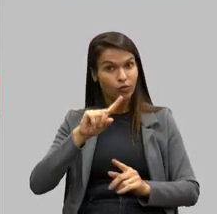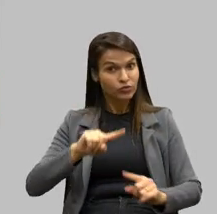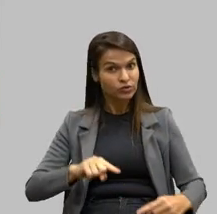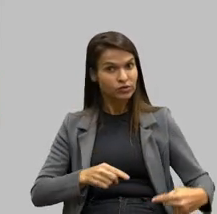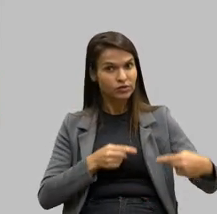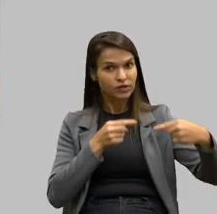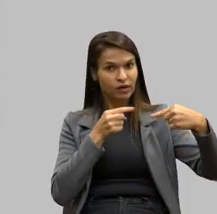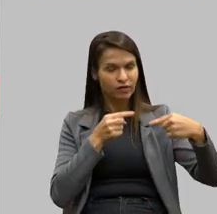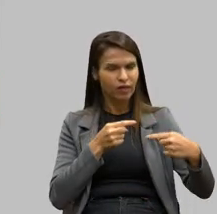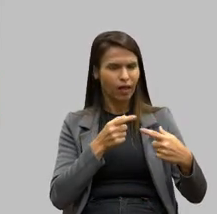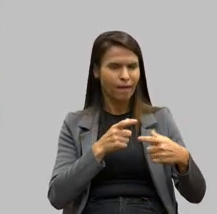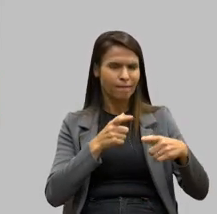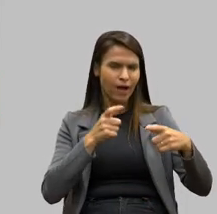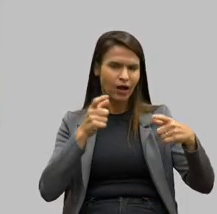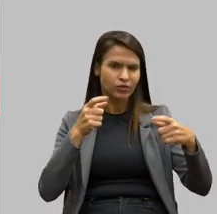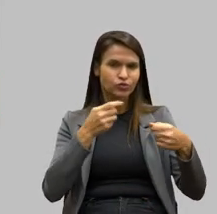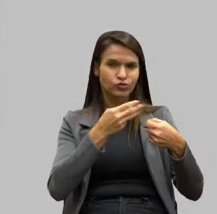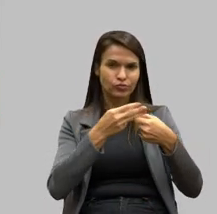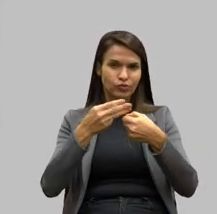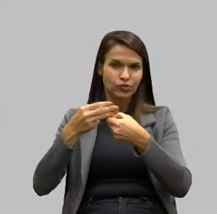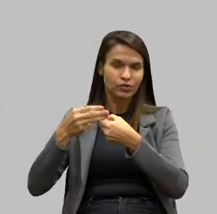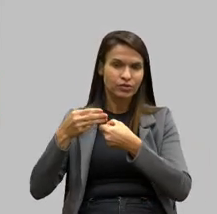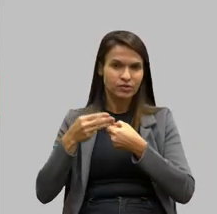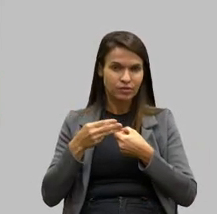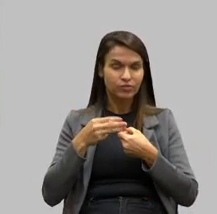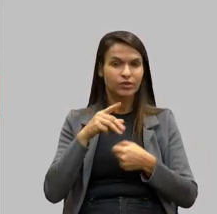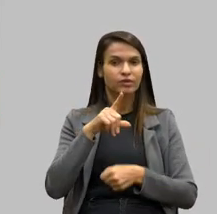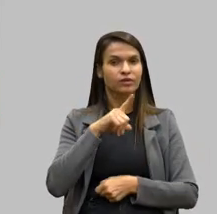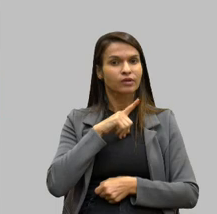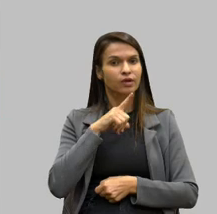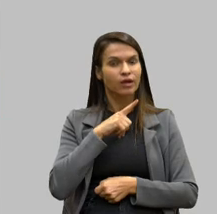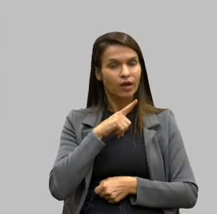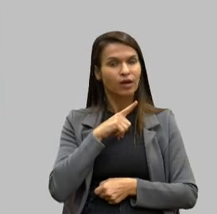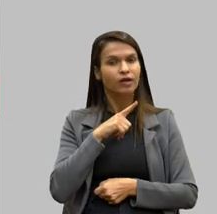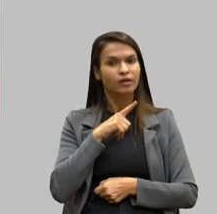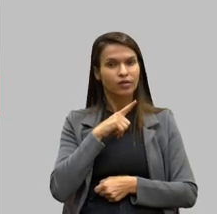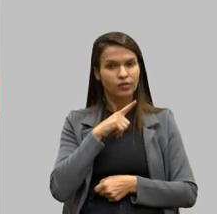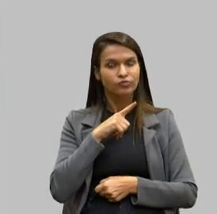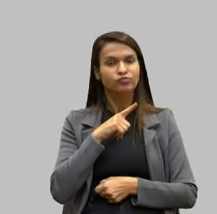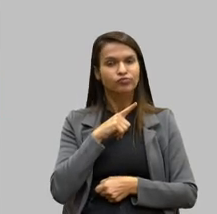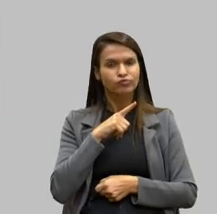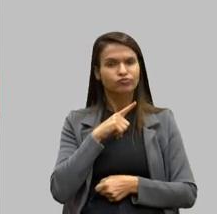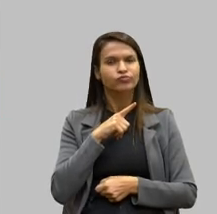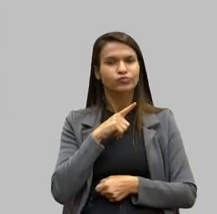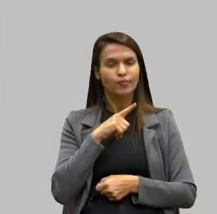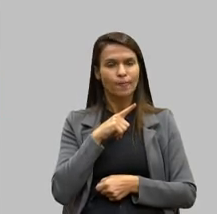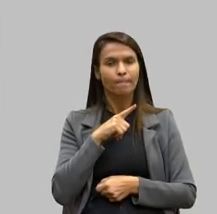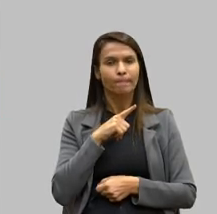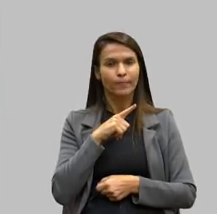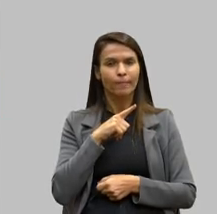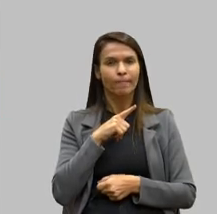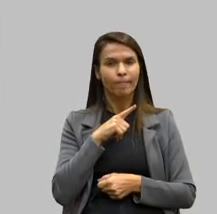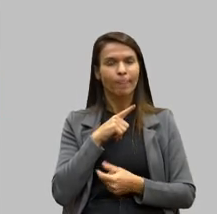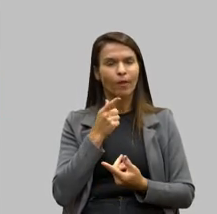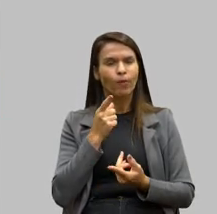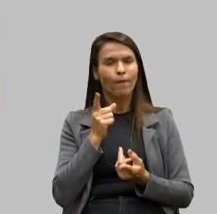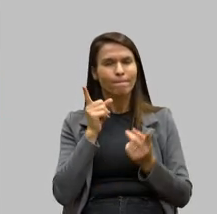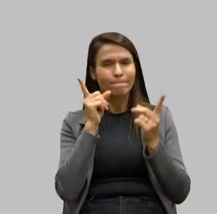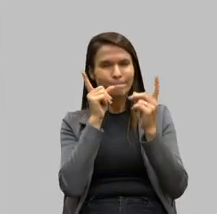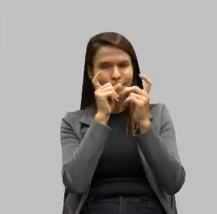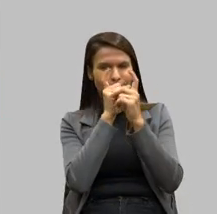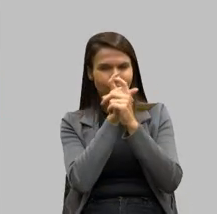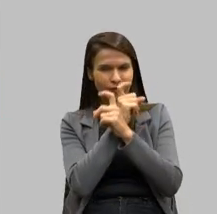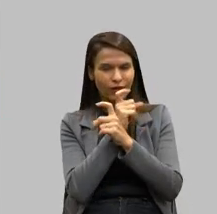da maioria dos municípios que tem uma demanda reprimida com relação a vagas